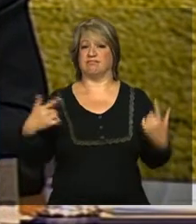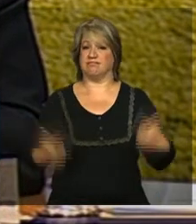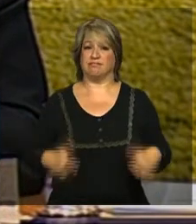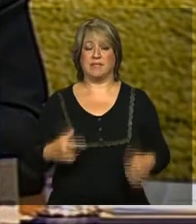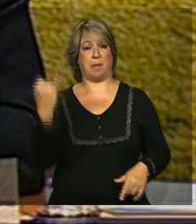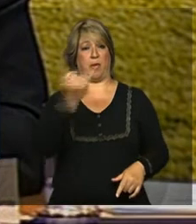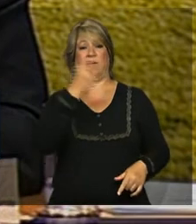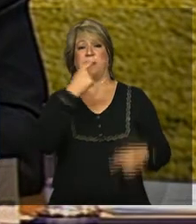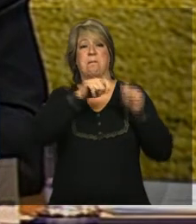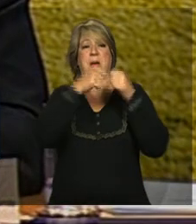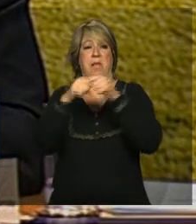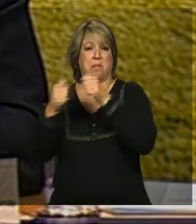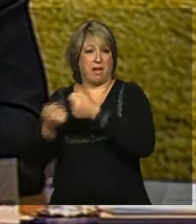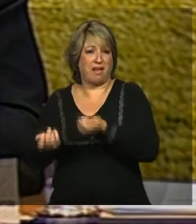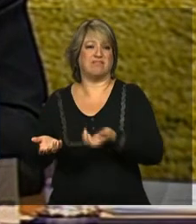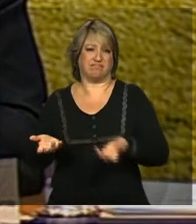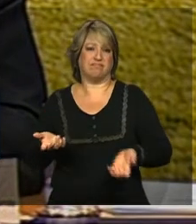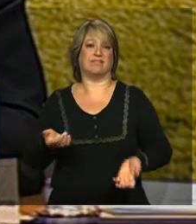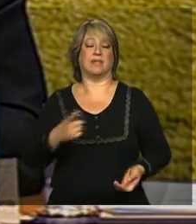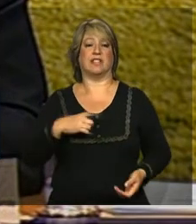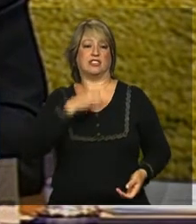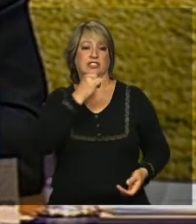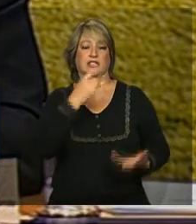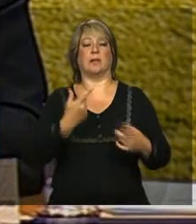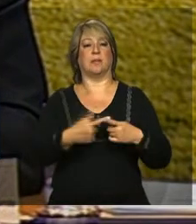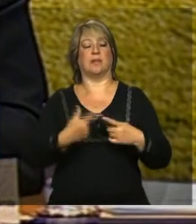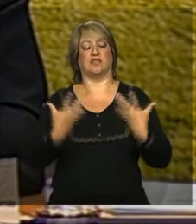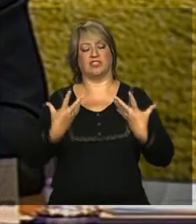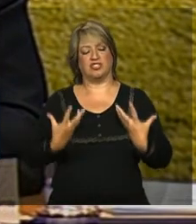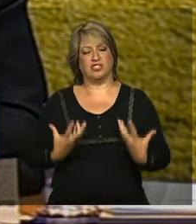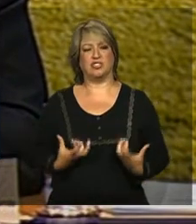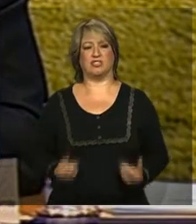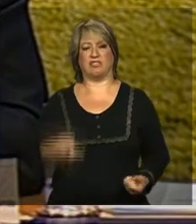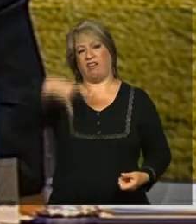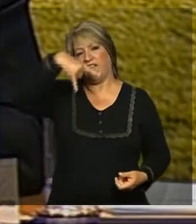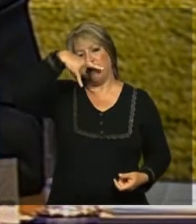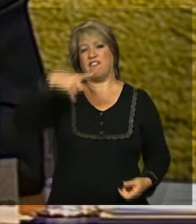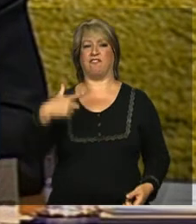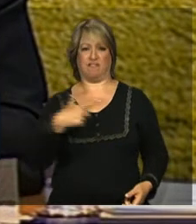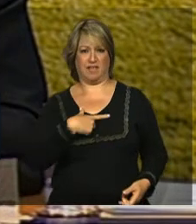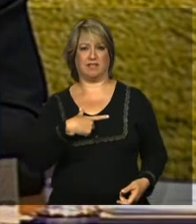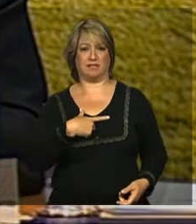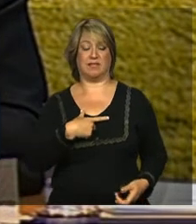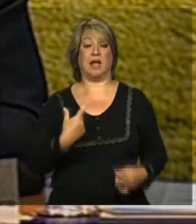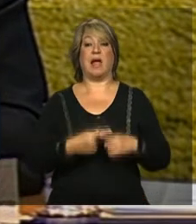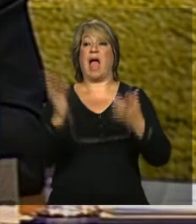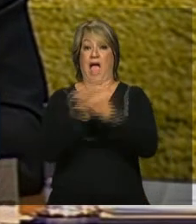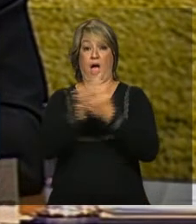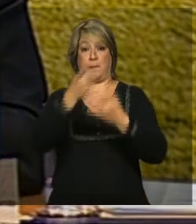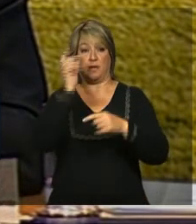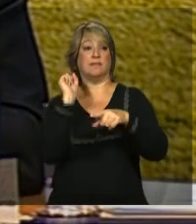não tem uma parte importante dos seus dentes que tem um impacto muito decidido na autoestima a gente viu pessoas que não conseguiram